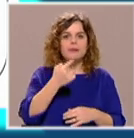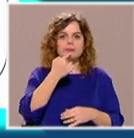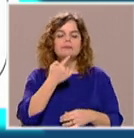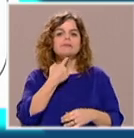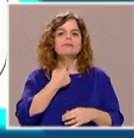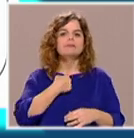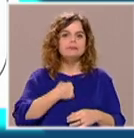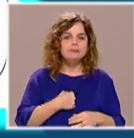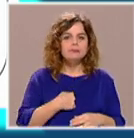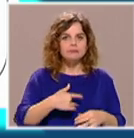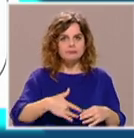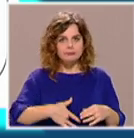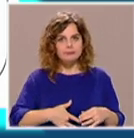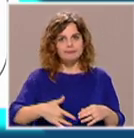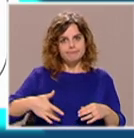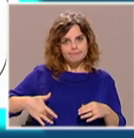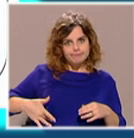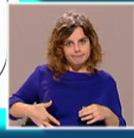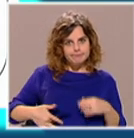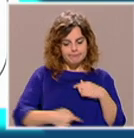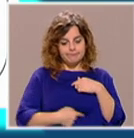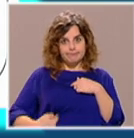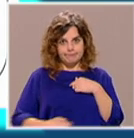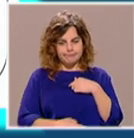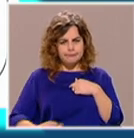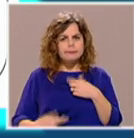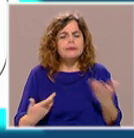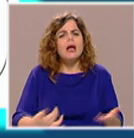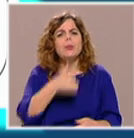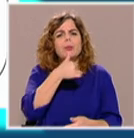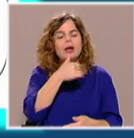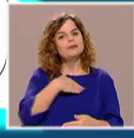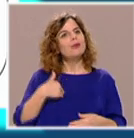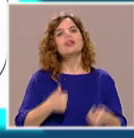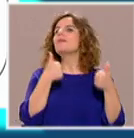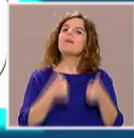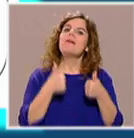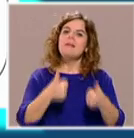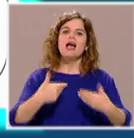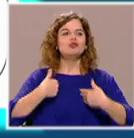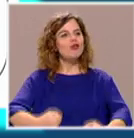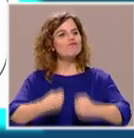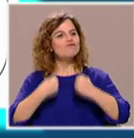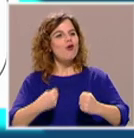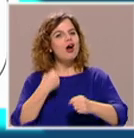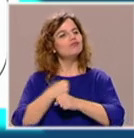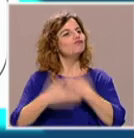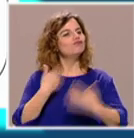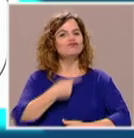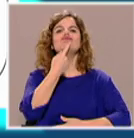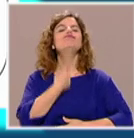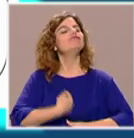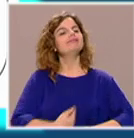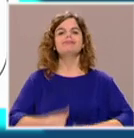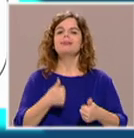estômago, o fígado ou o intestino. Então, o que é que devemos fazer para ter uma boa saúde do sistema digestivo, para mantermos a funcionar bem? Temos aqui, então, 6